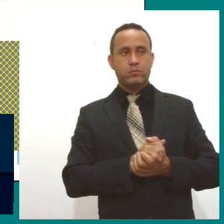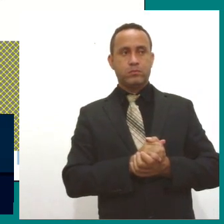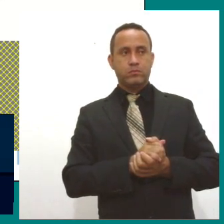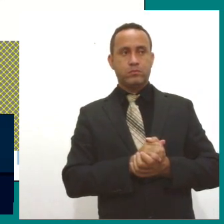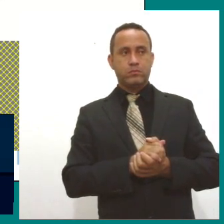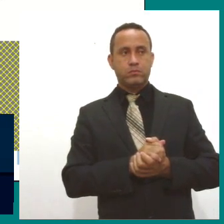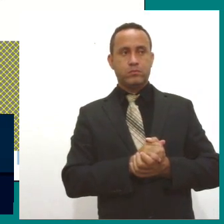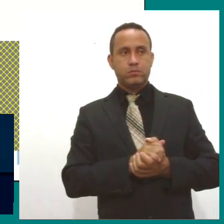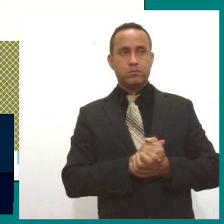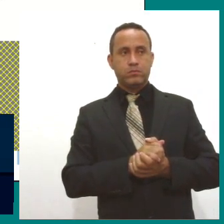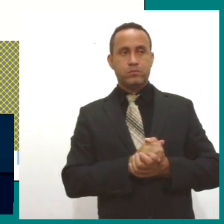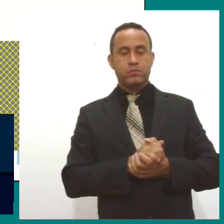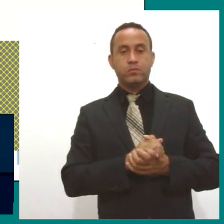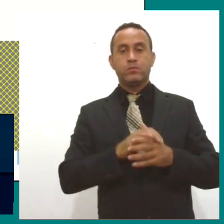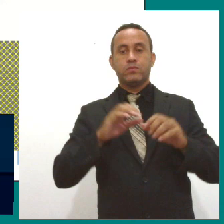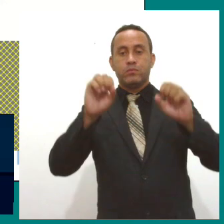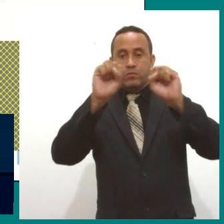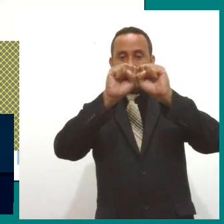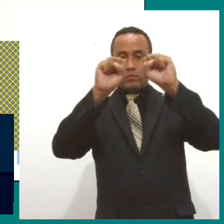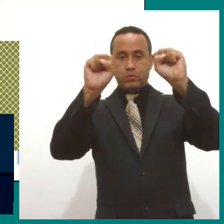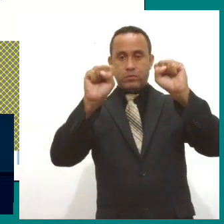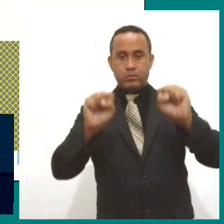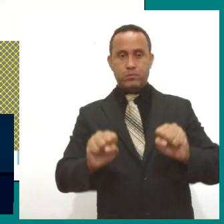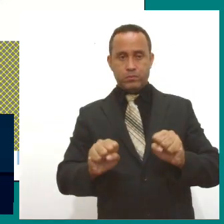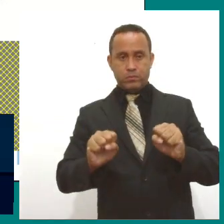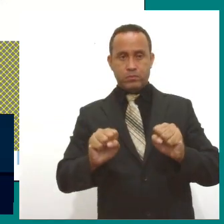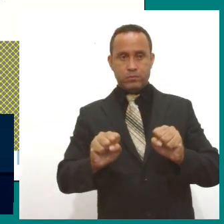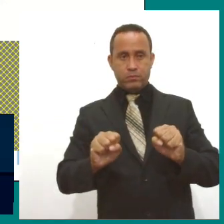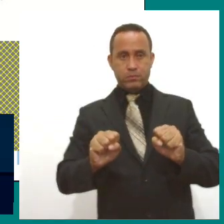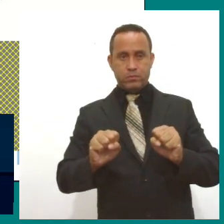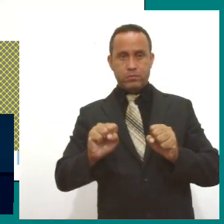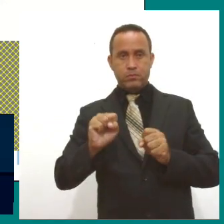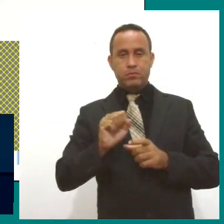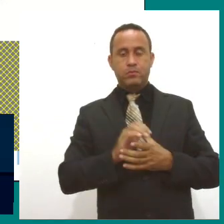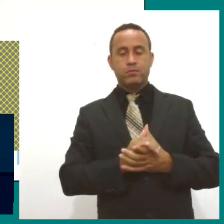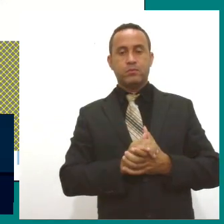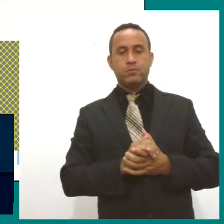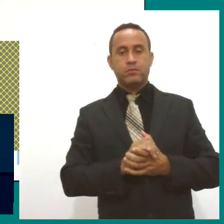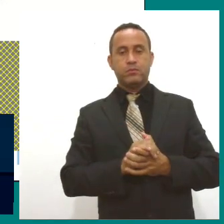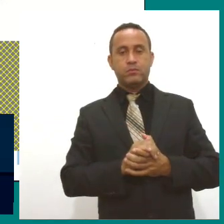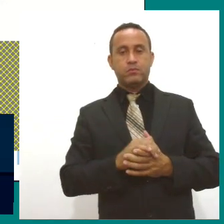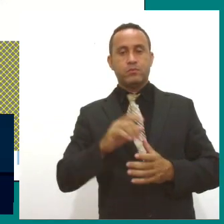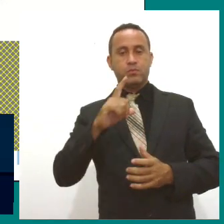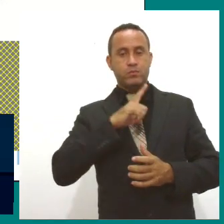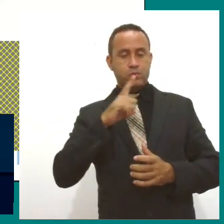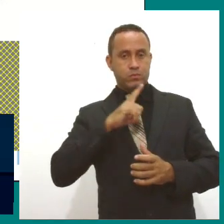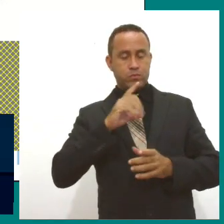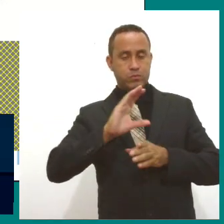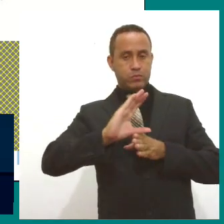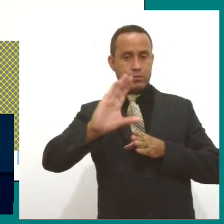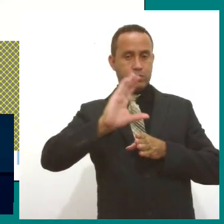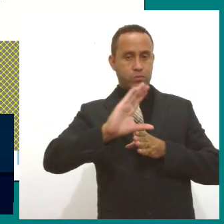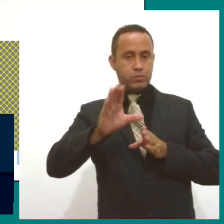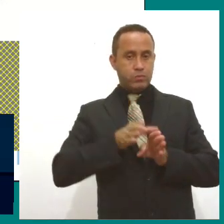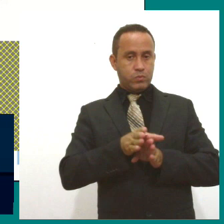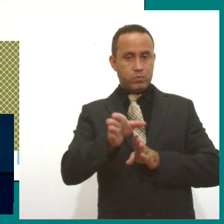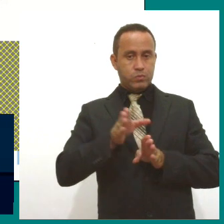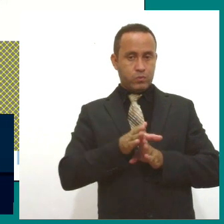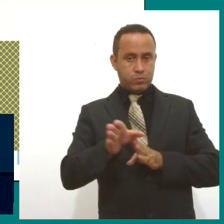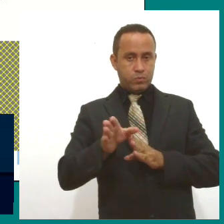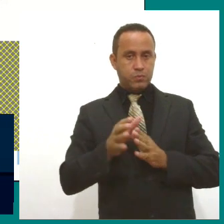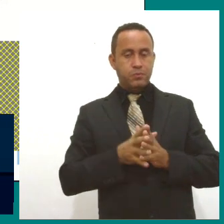Bom, e compondo o sistema estadual de gerenciamento de recursos hídricos, nós temos o Conselho, que já